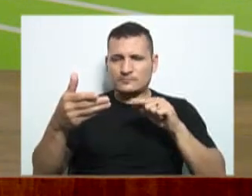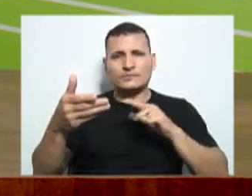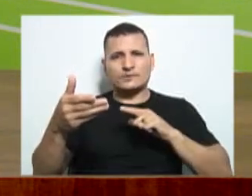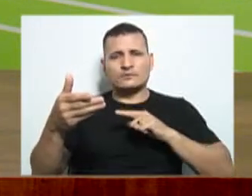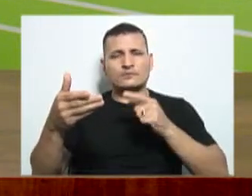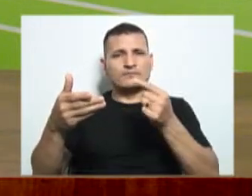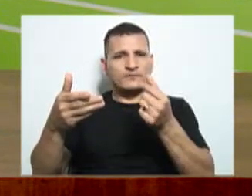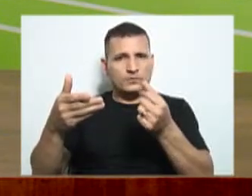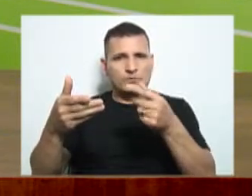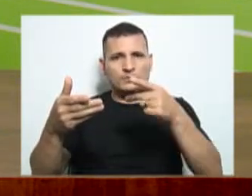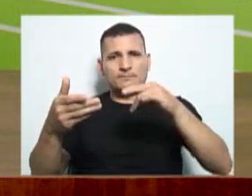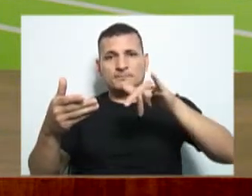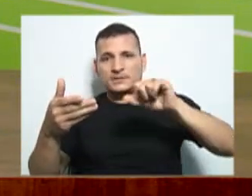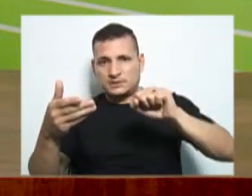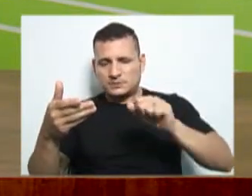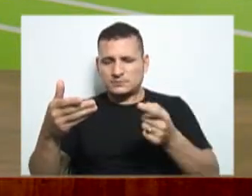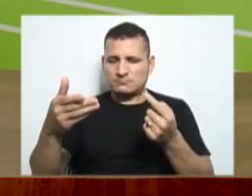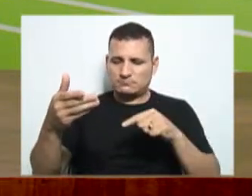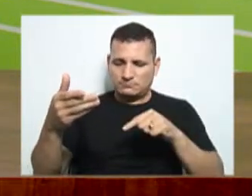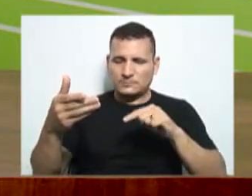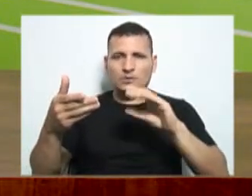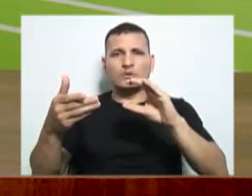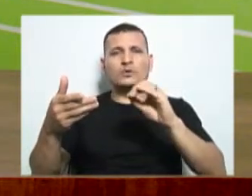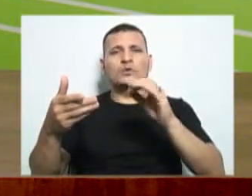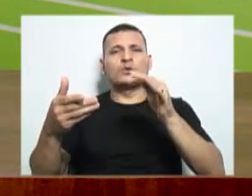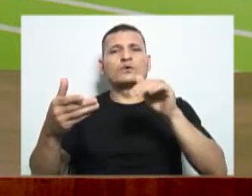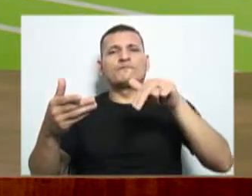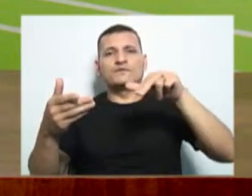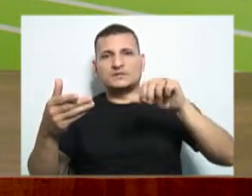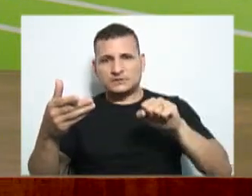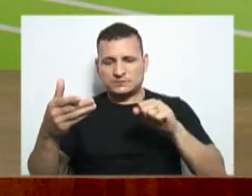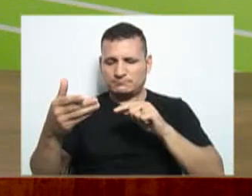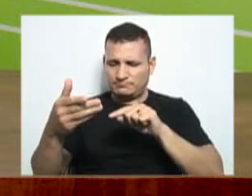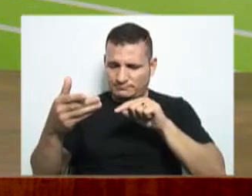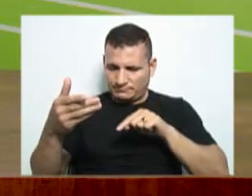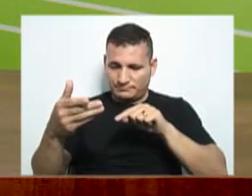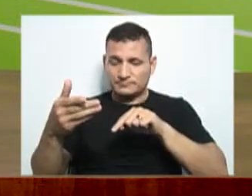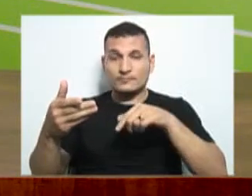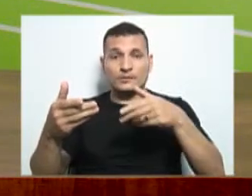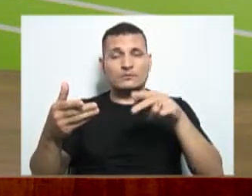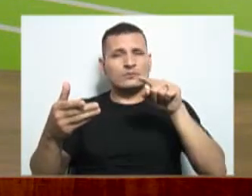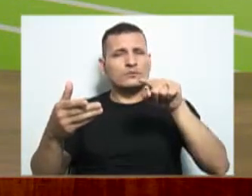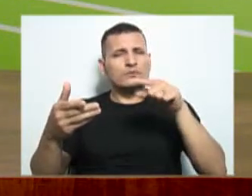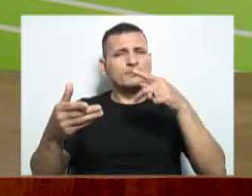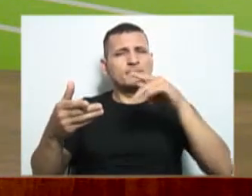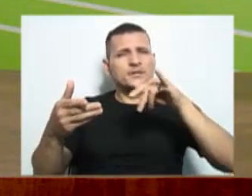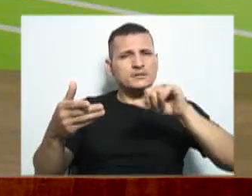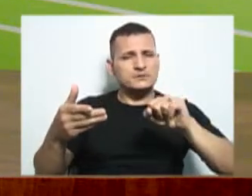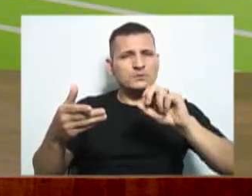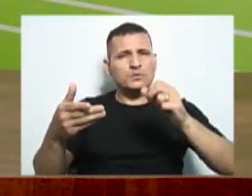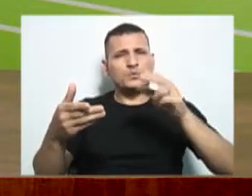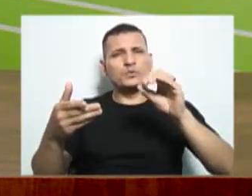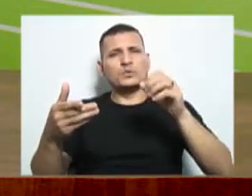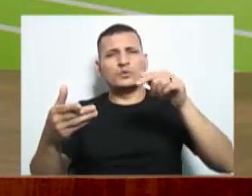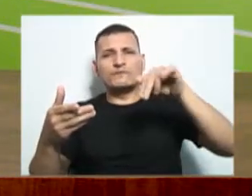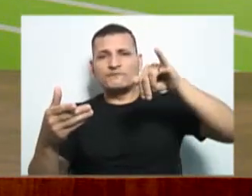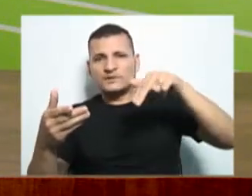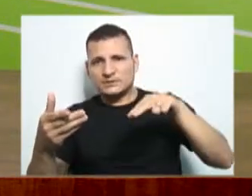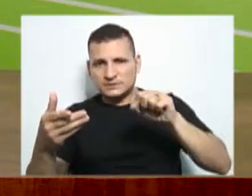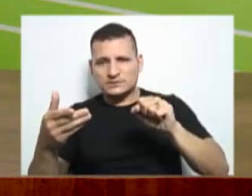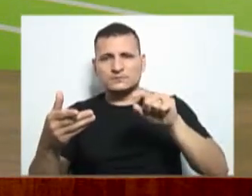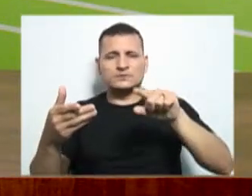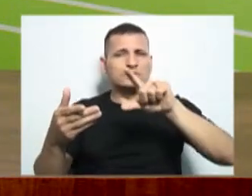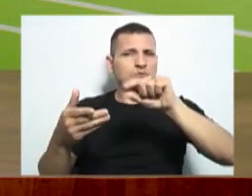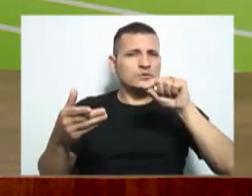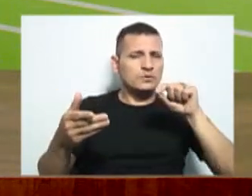valores de PIS e COFINS. Então, quando você for apurar o PIS e o COFINS e você optou pelo lucro real,